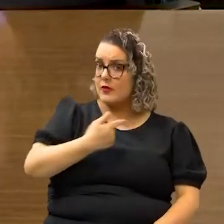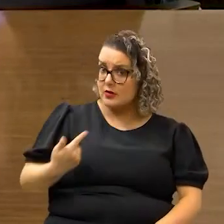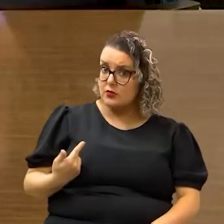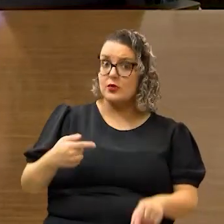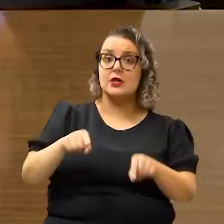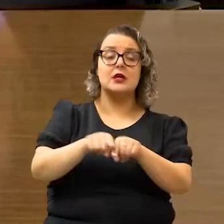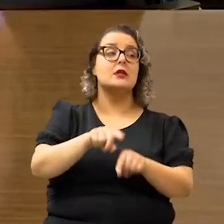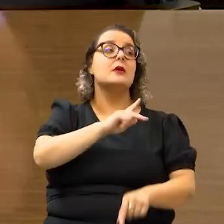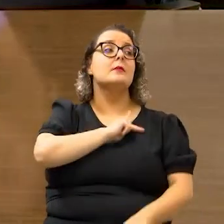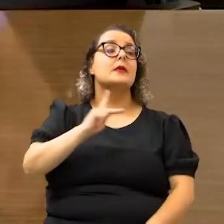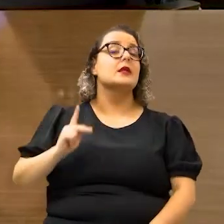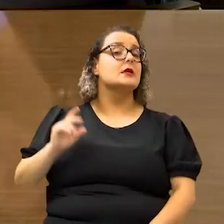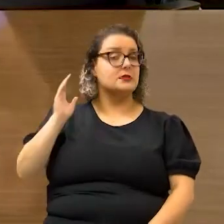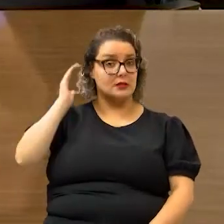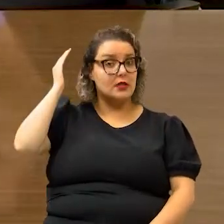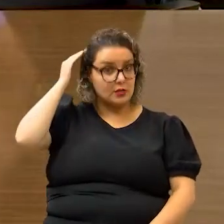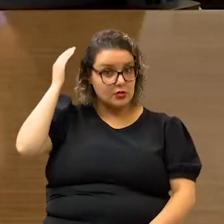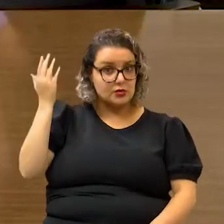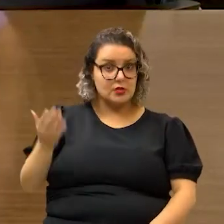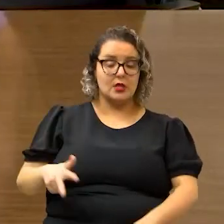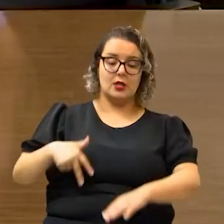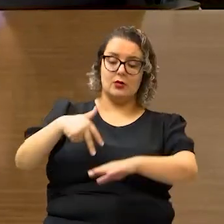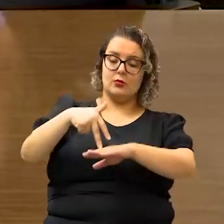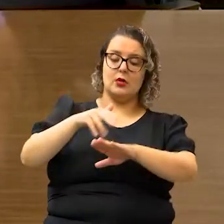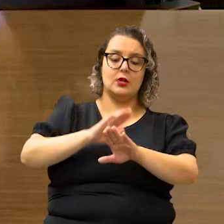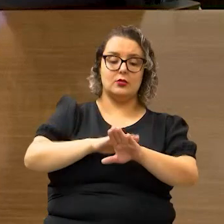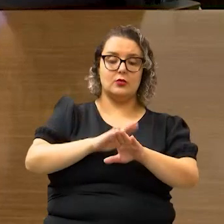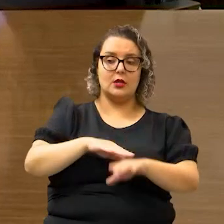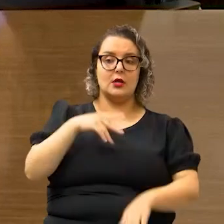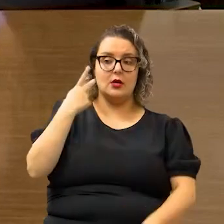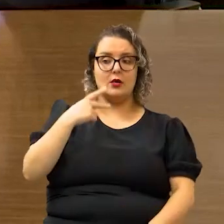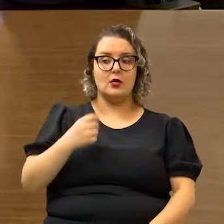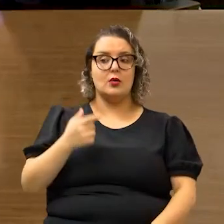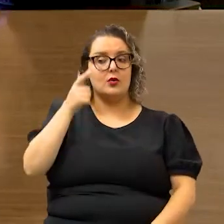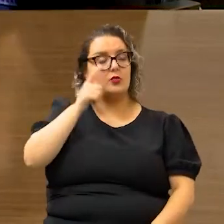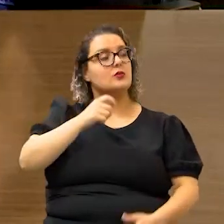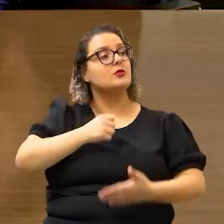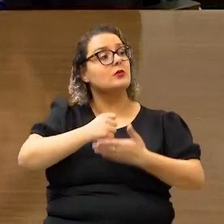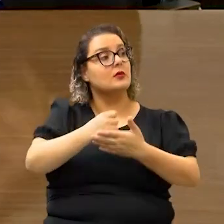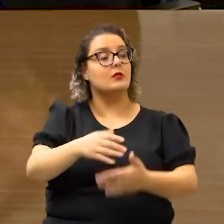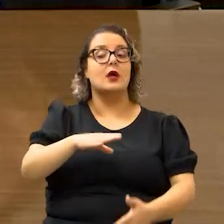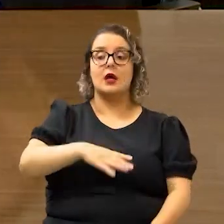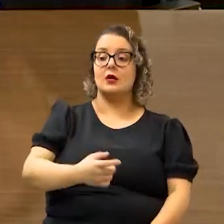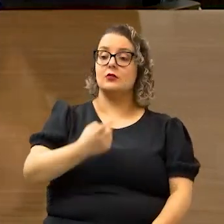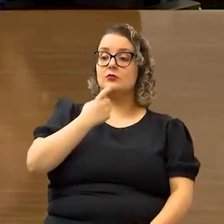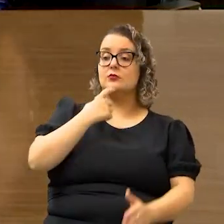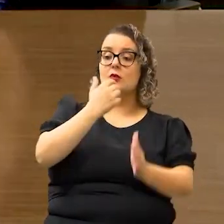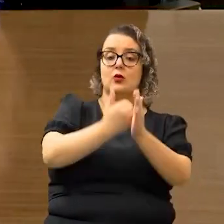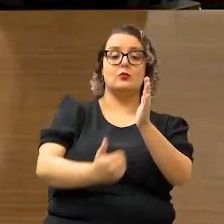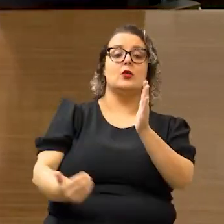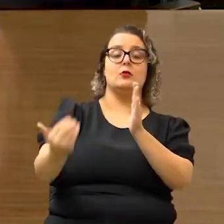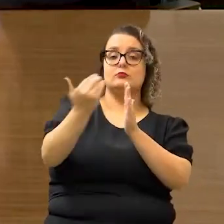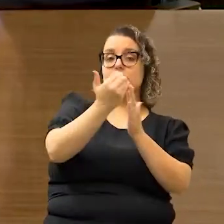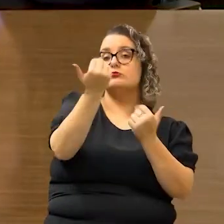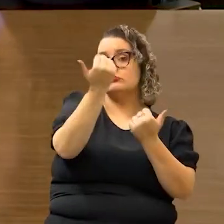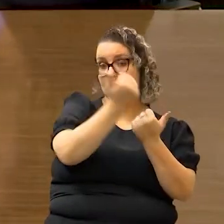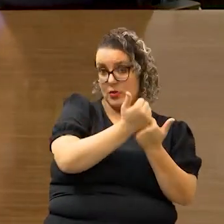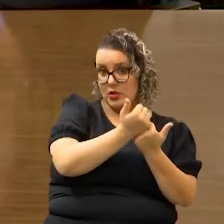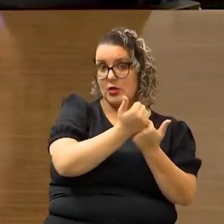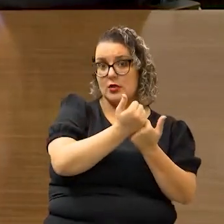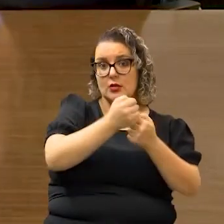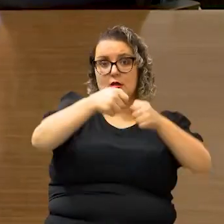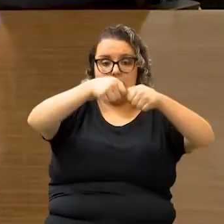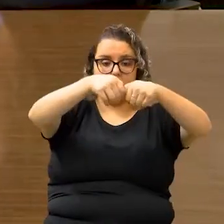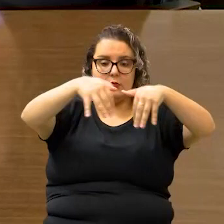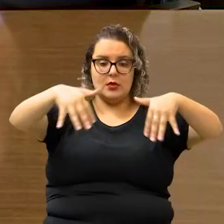República e foi presidente da República. Então, ele, através da atuação política, conseguiu levar, inclusive, Campinas para o